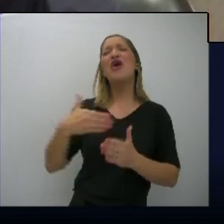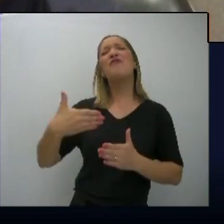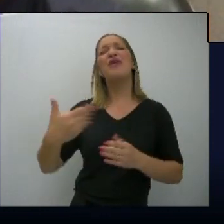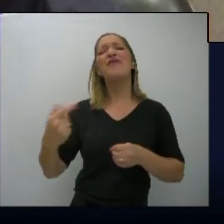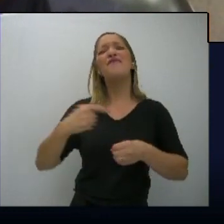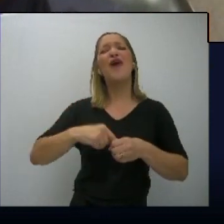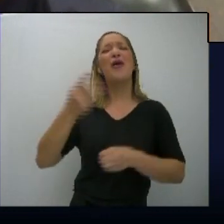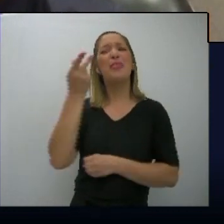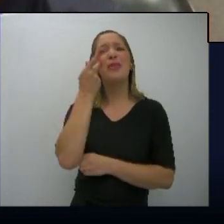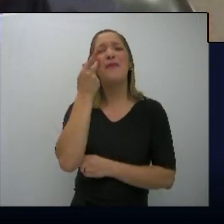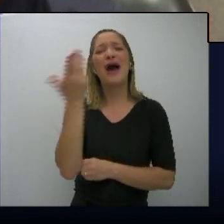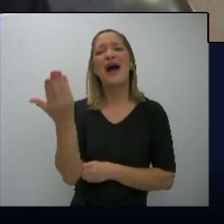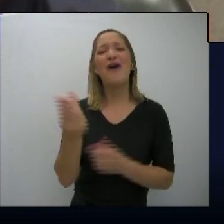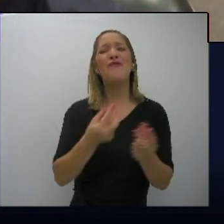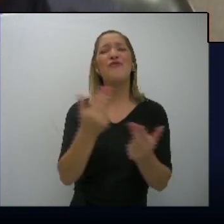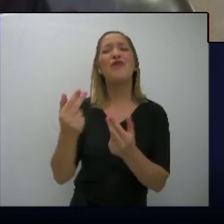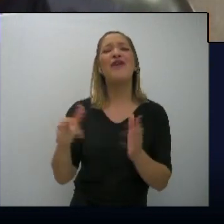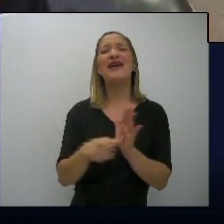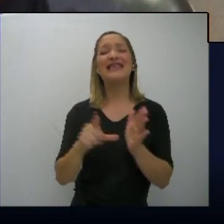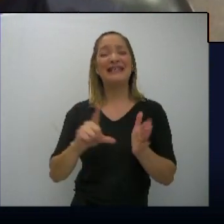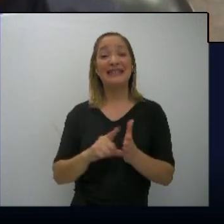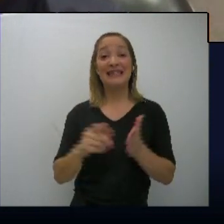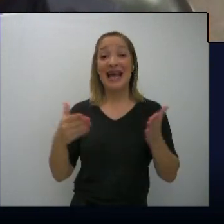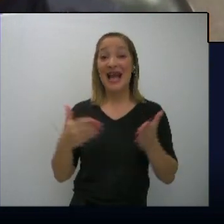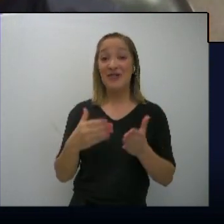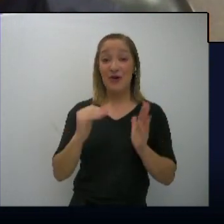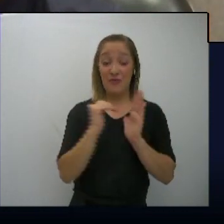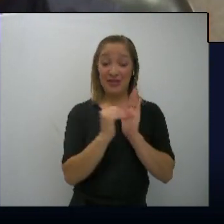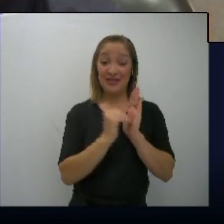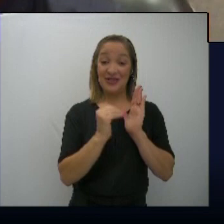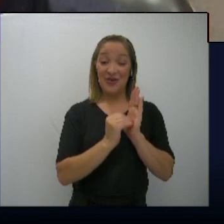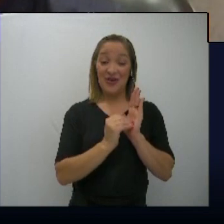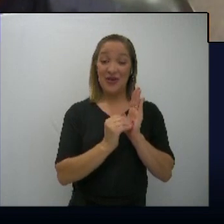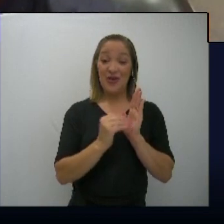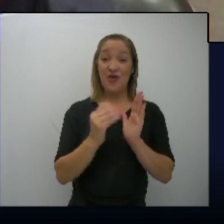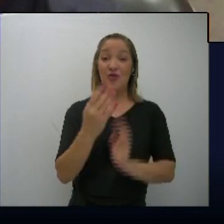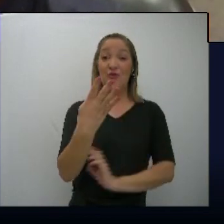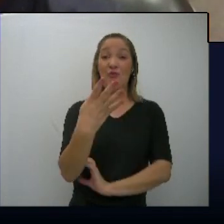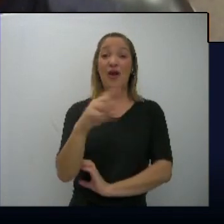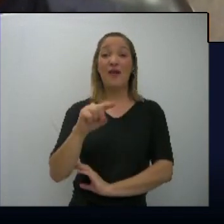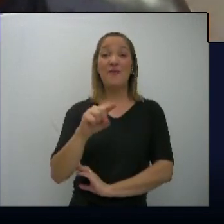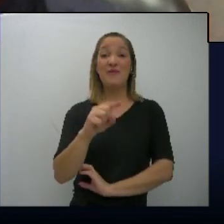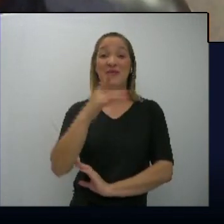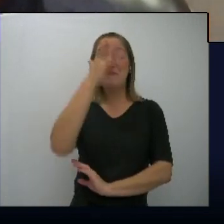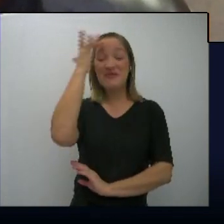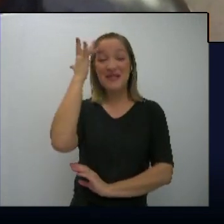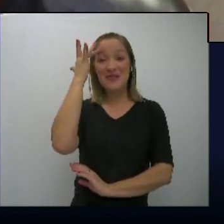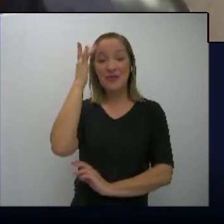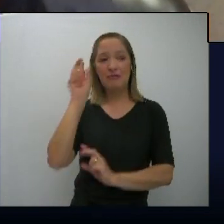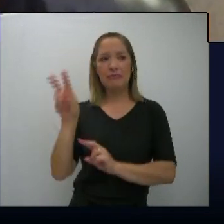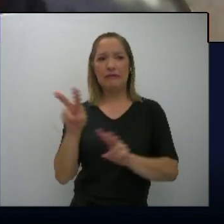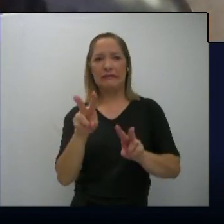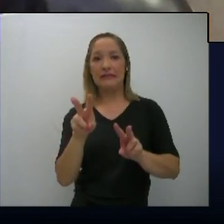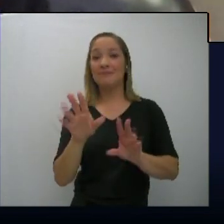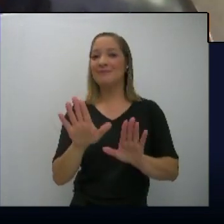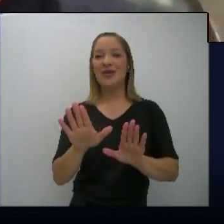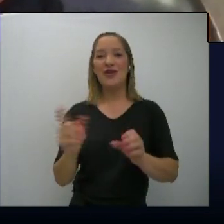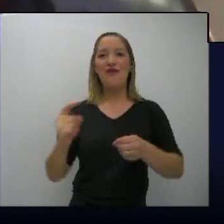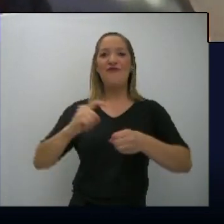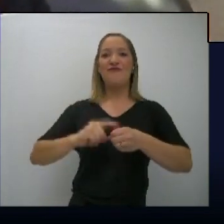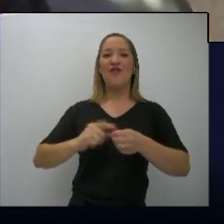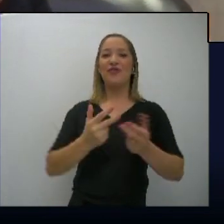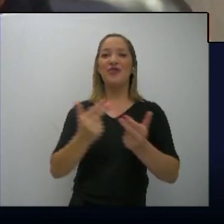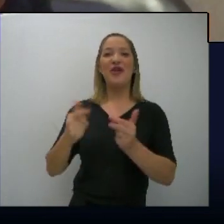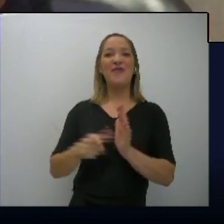todo bonito para mim a gente tem um celular quatro mil pessoas e a gente não olha desse jeito até muito não é quando tudo volta como era a gente aprendeu como